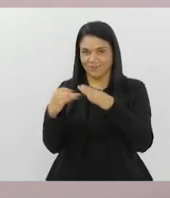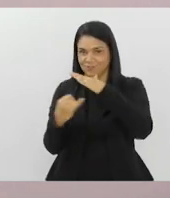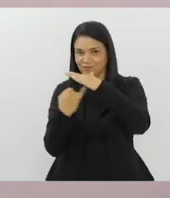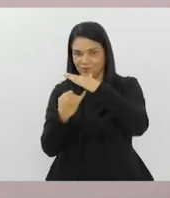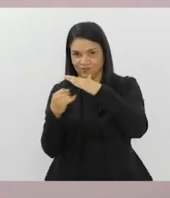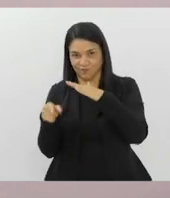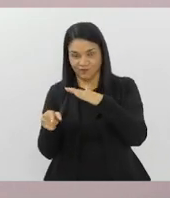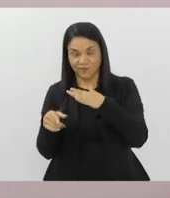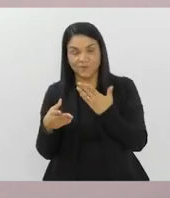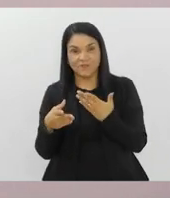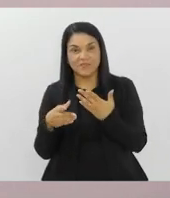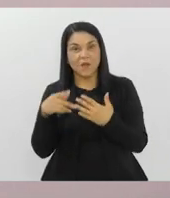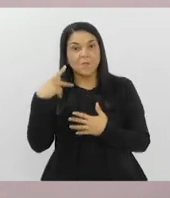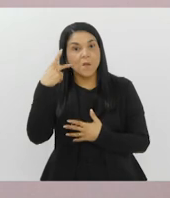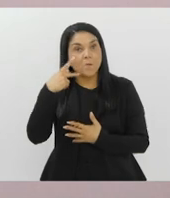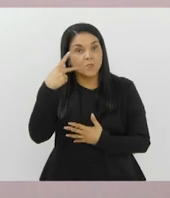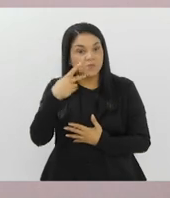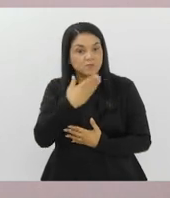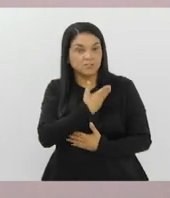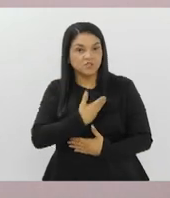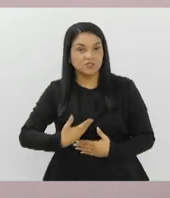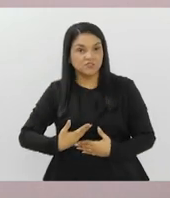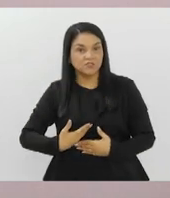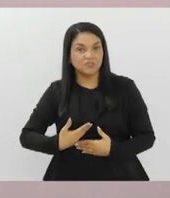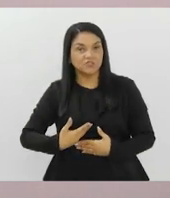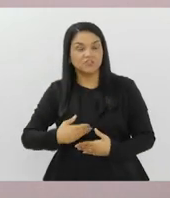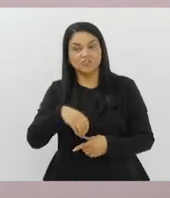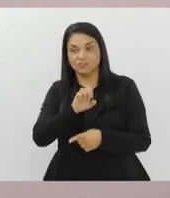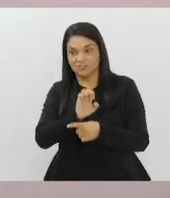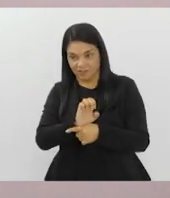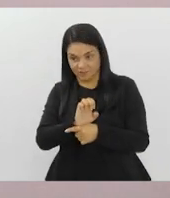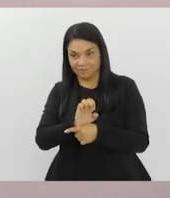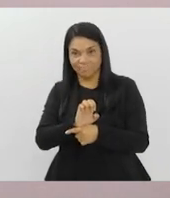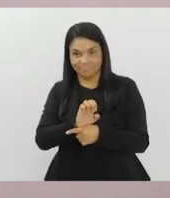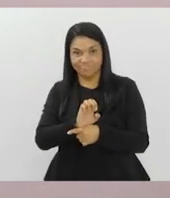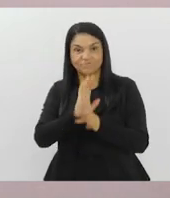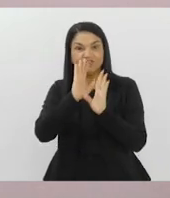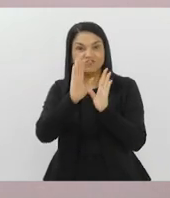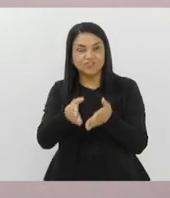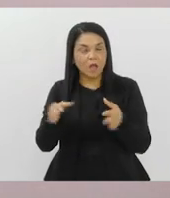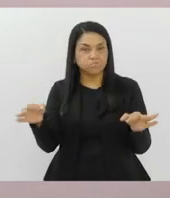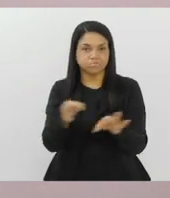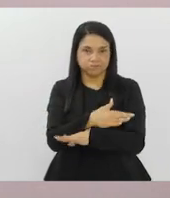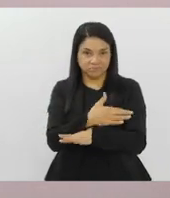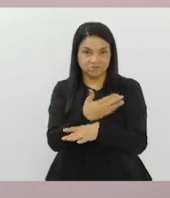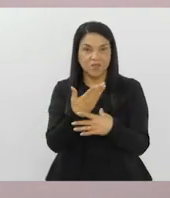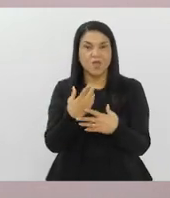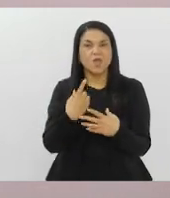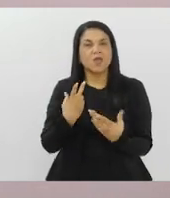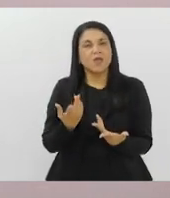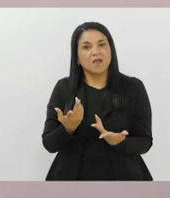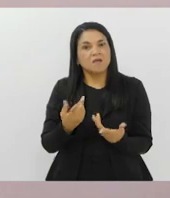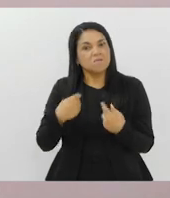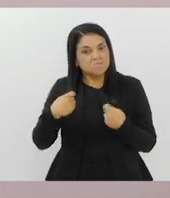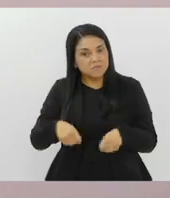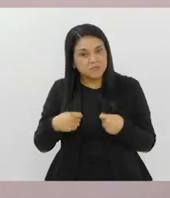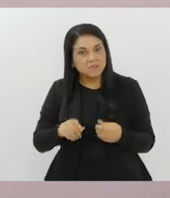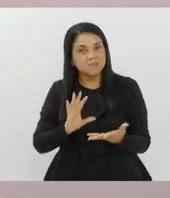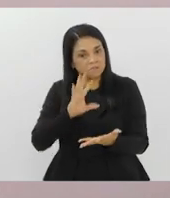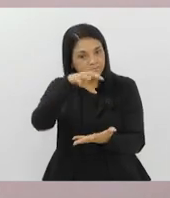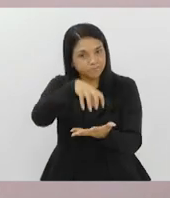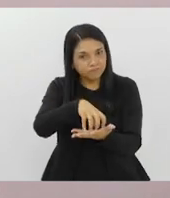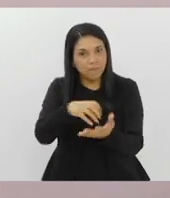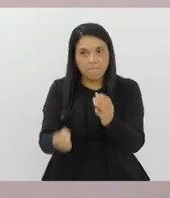uma política de Estado, é uma política que já está. E por que não a gente não tem banco de leite